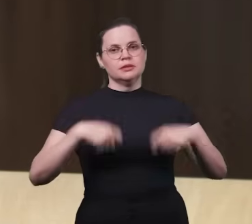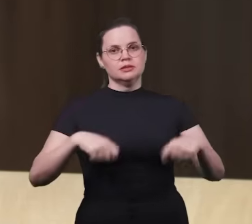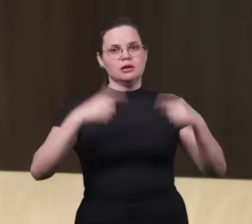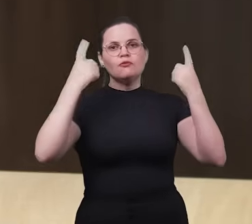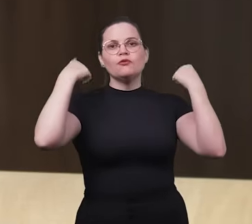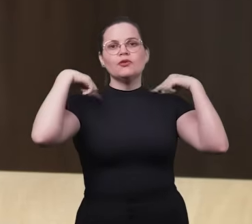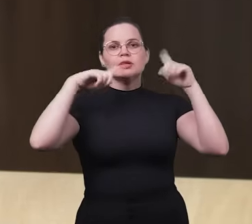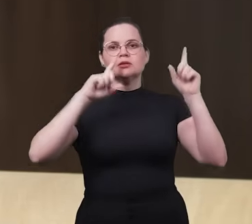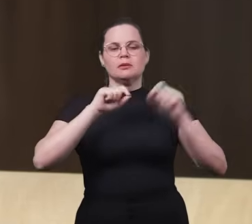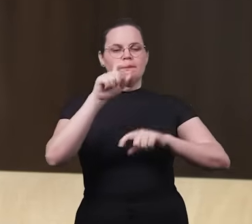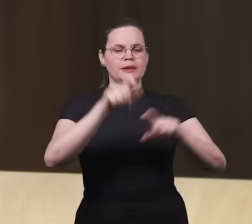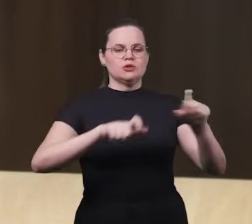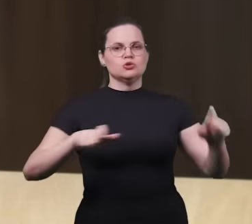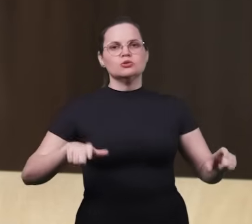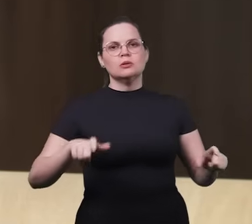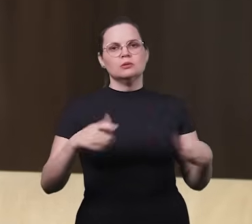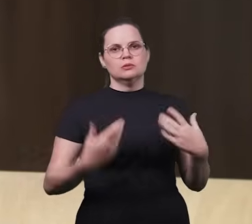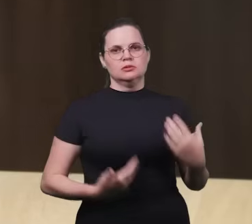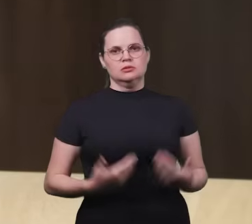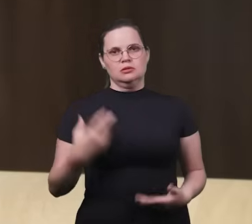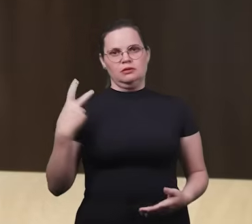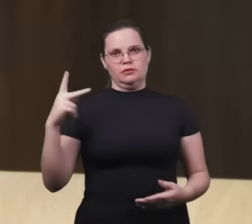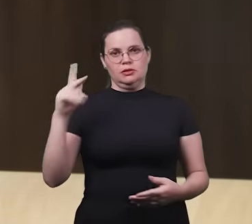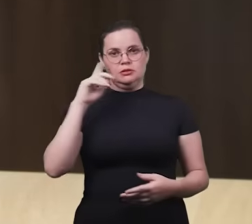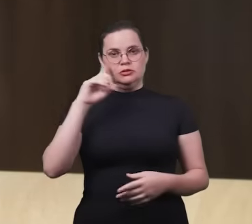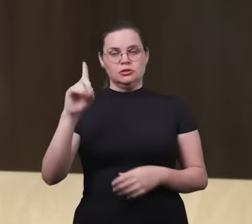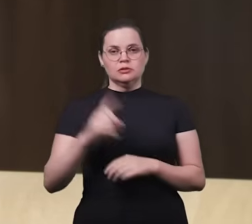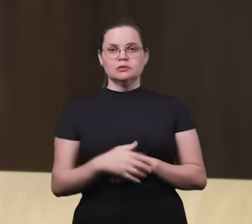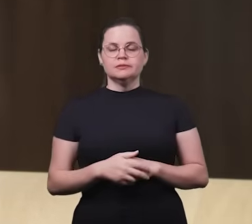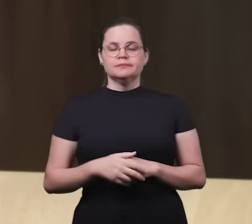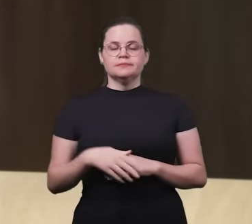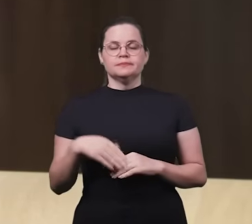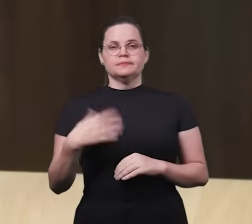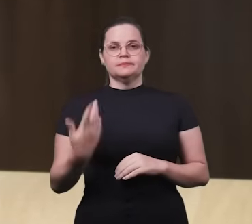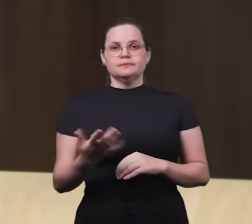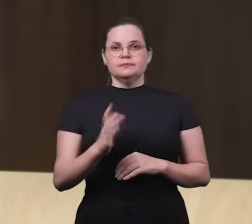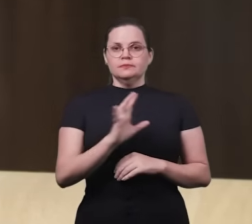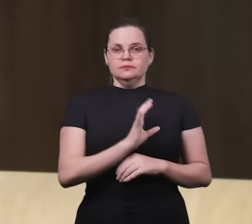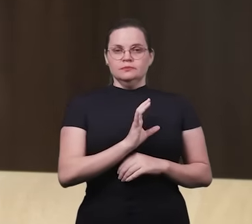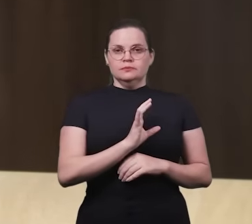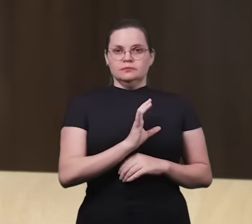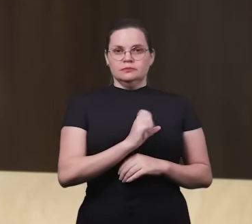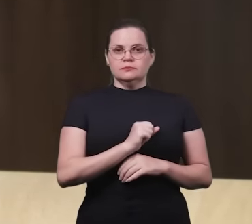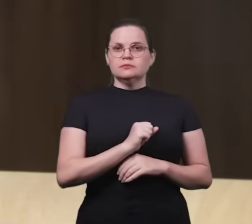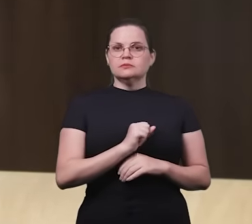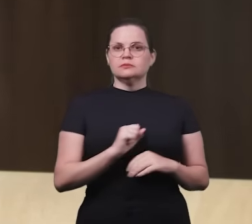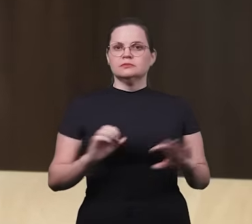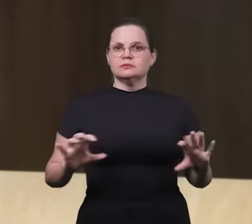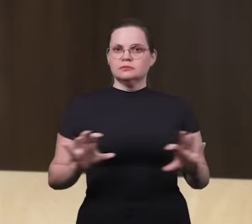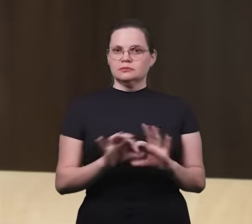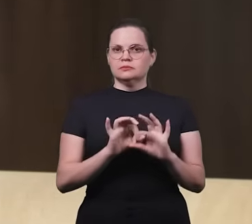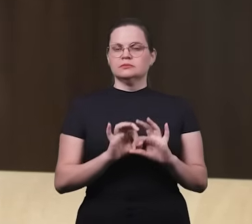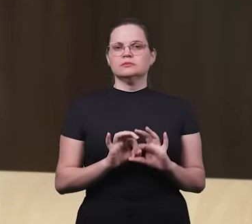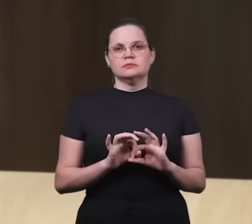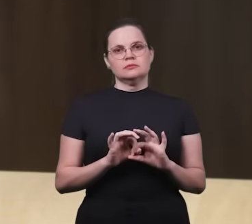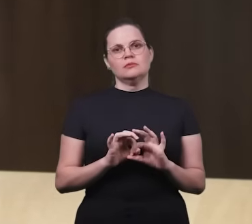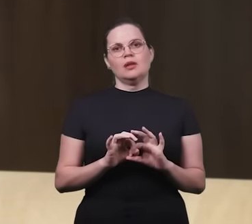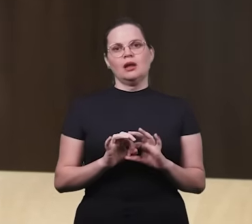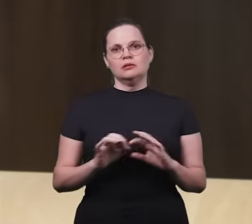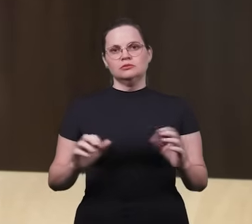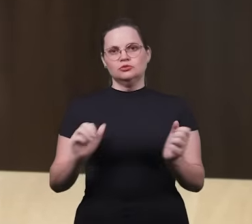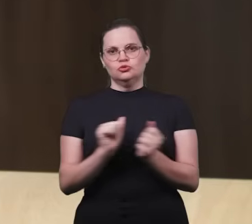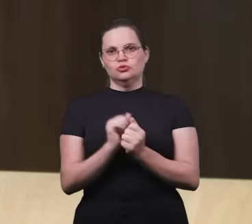ovelhas. Então nós vemos aqui o amor, ele está condicionado ao nosso trabalho